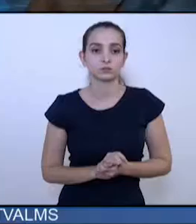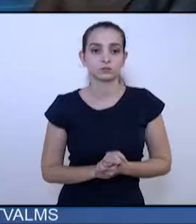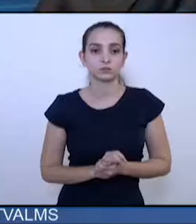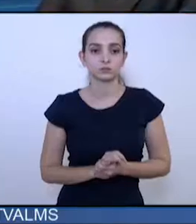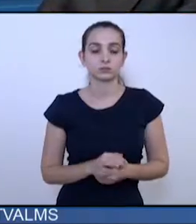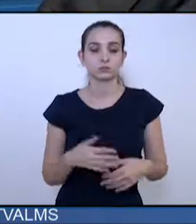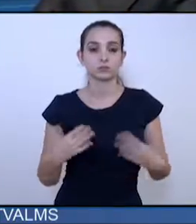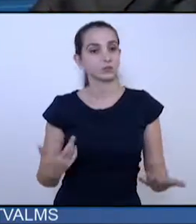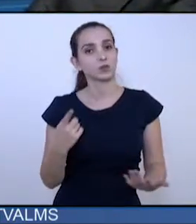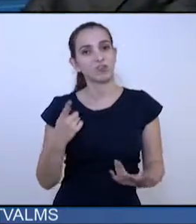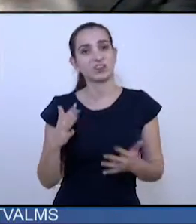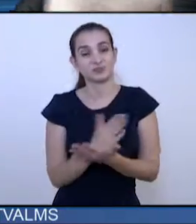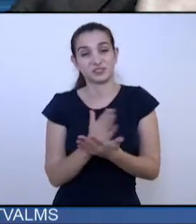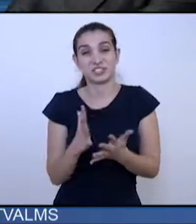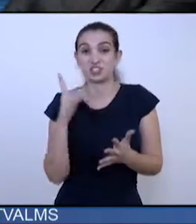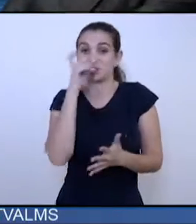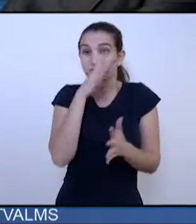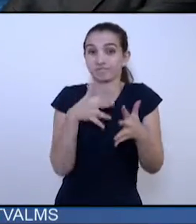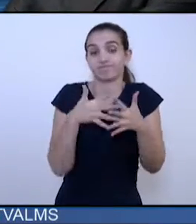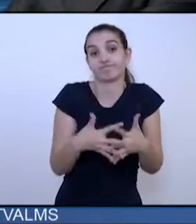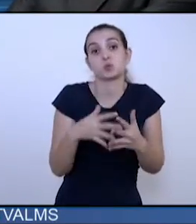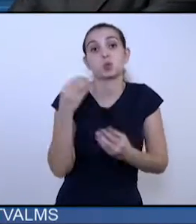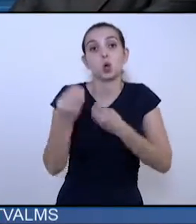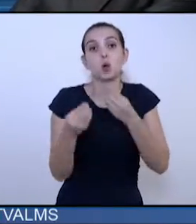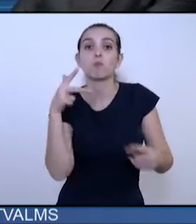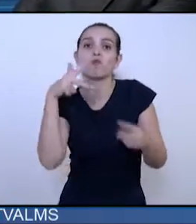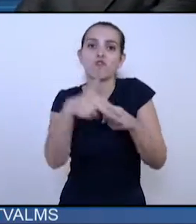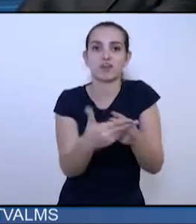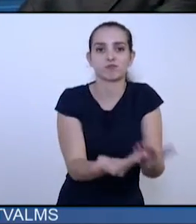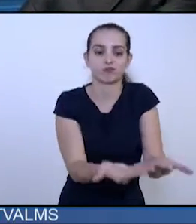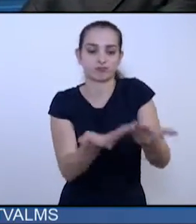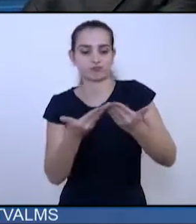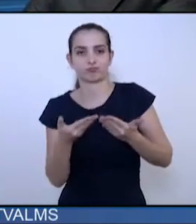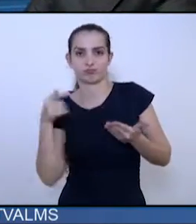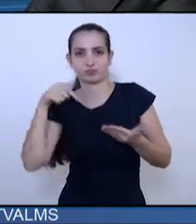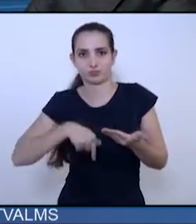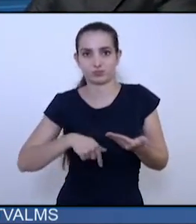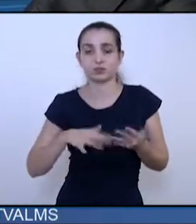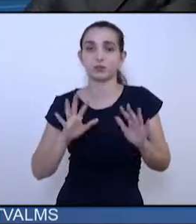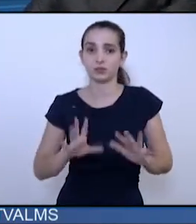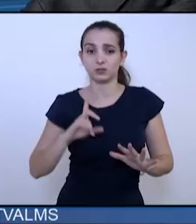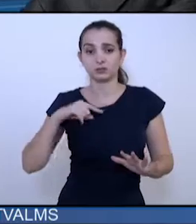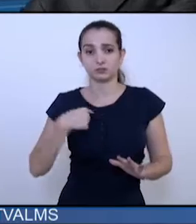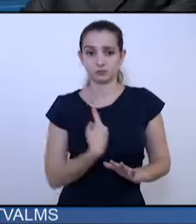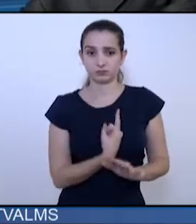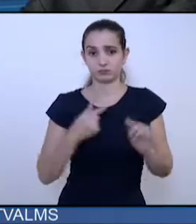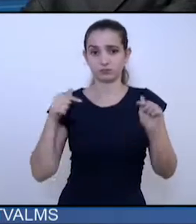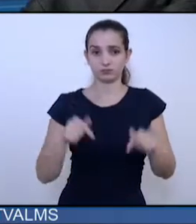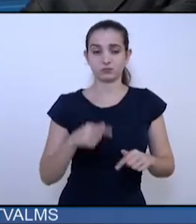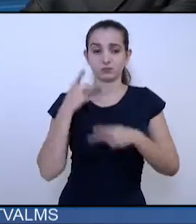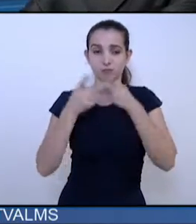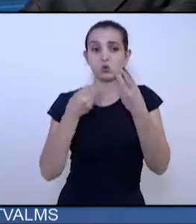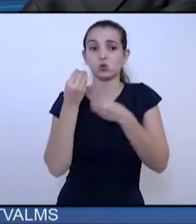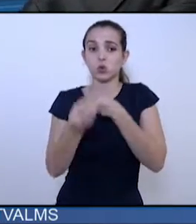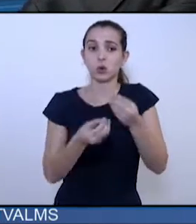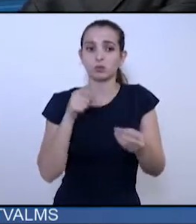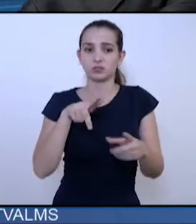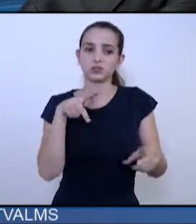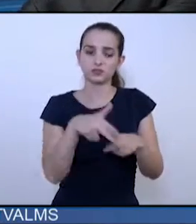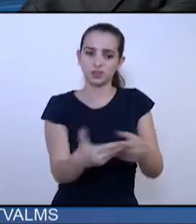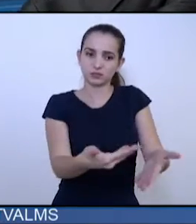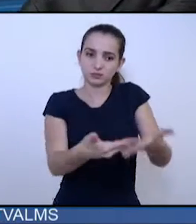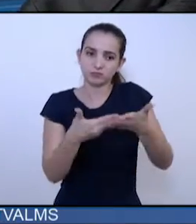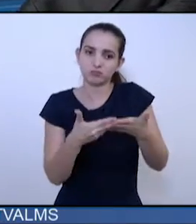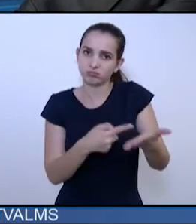usei a palavra complicado, a forma como chegam os vetos aqui. E aqui nós estamos dizendo exatamente isso, a forma como chega. Não